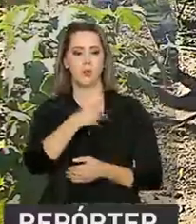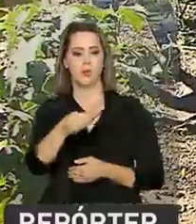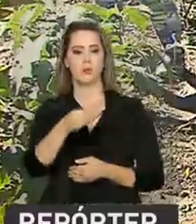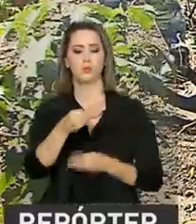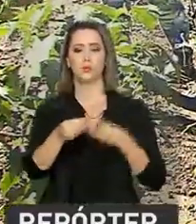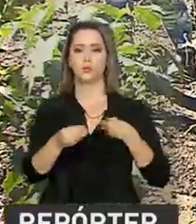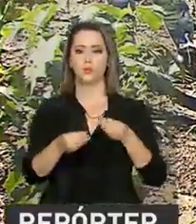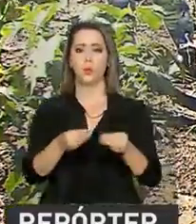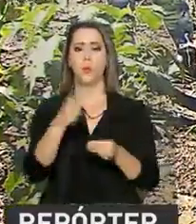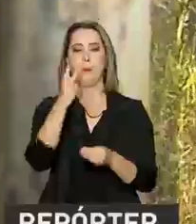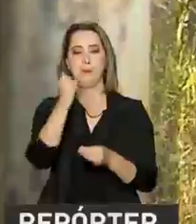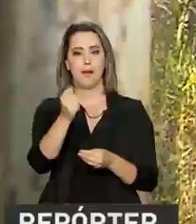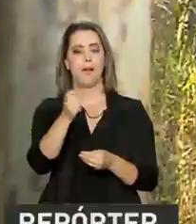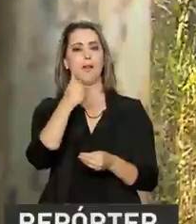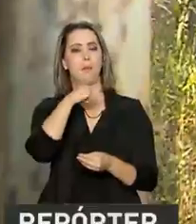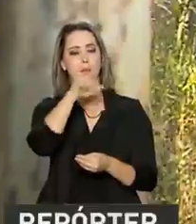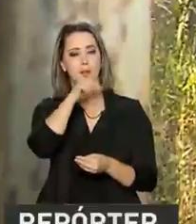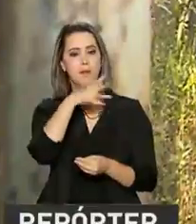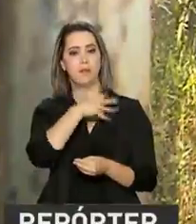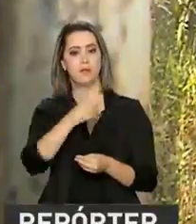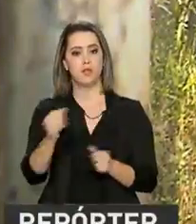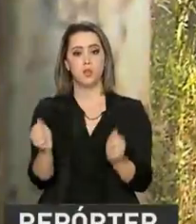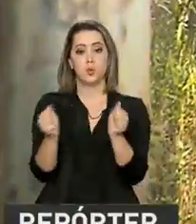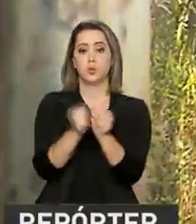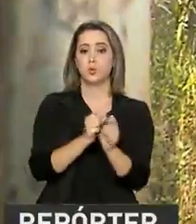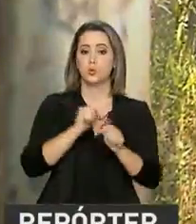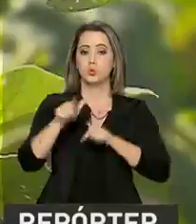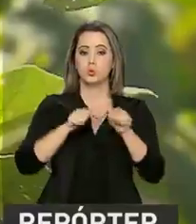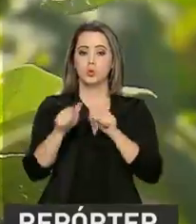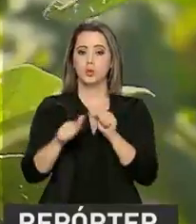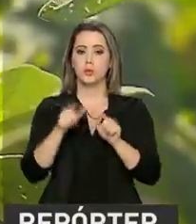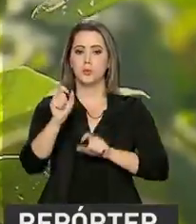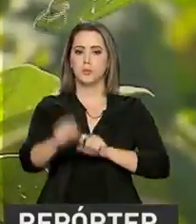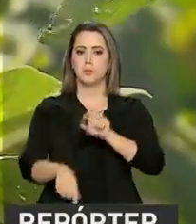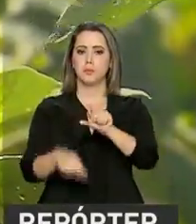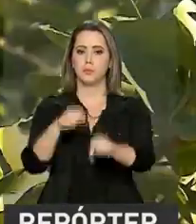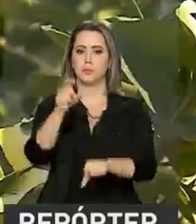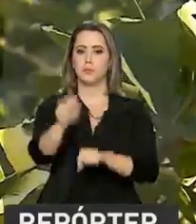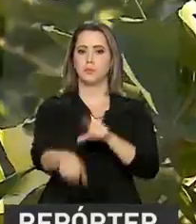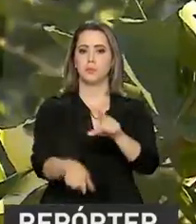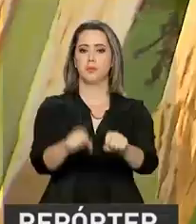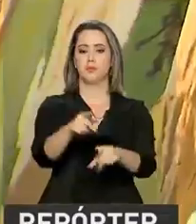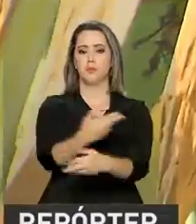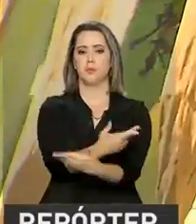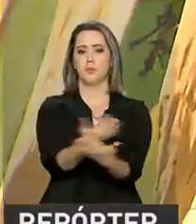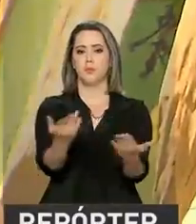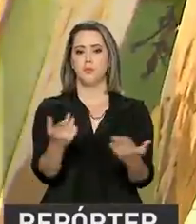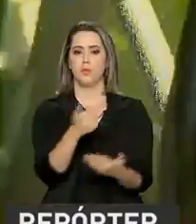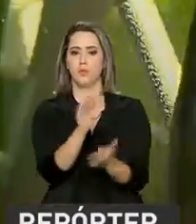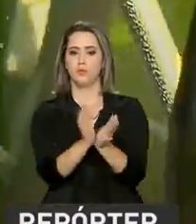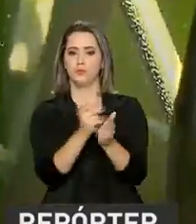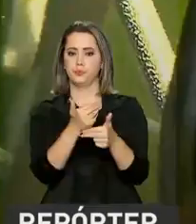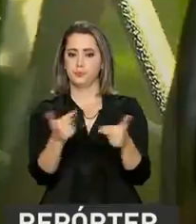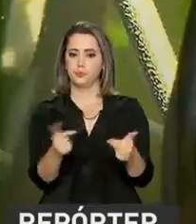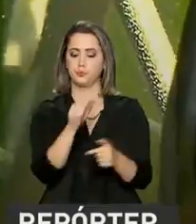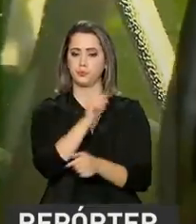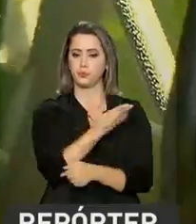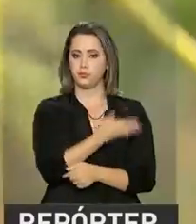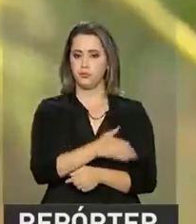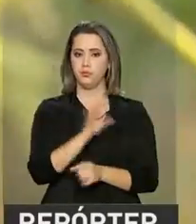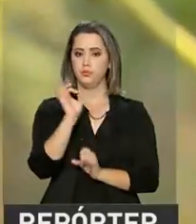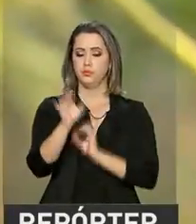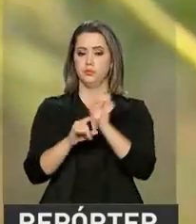Pai mãe filho trabalham juntos e produzem de tudo um pouco Giló limão banana beringela a